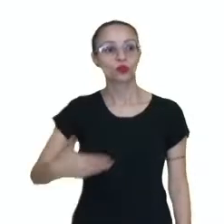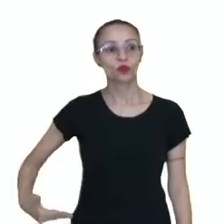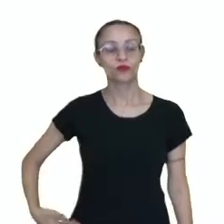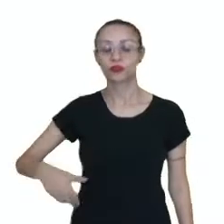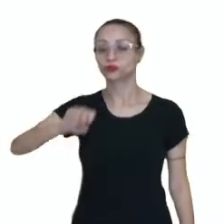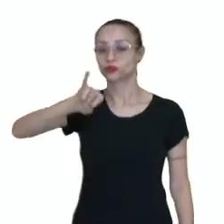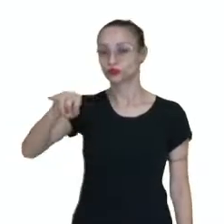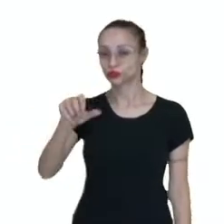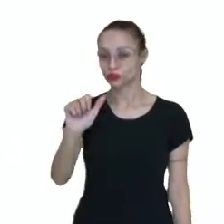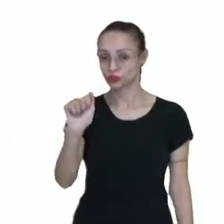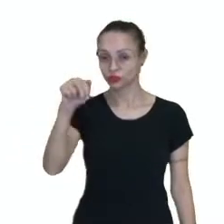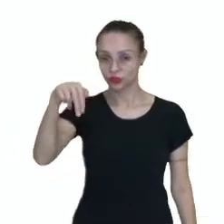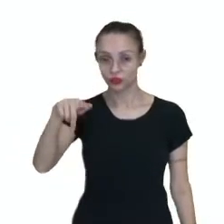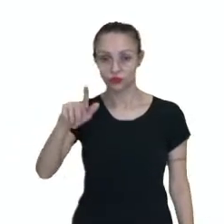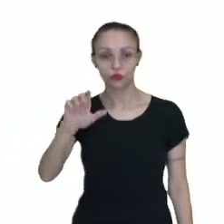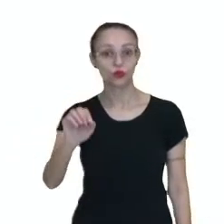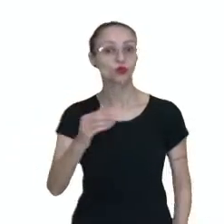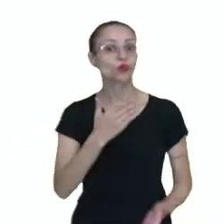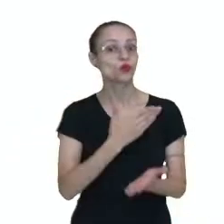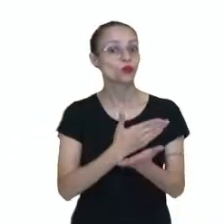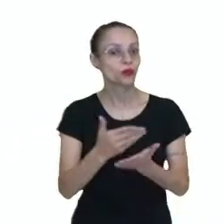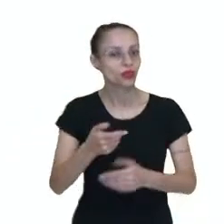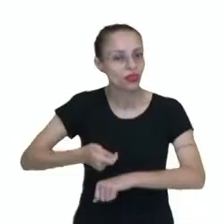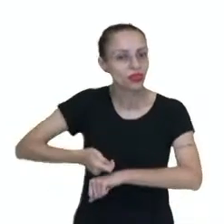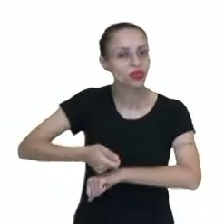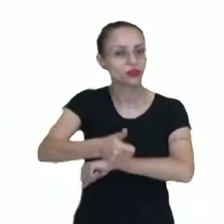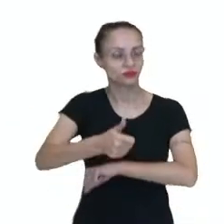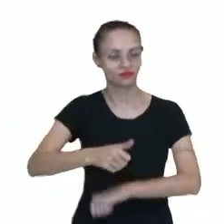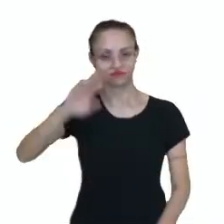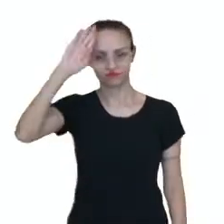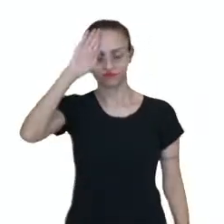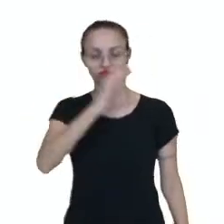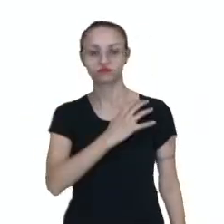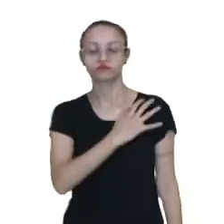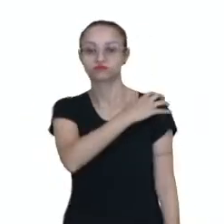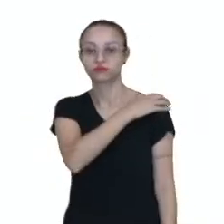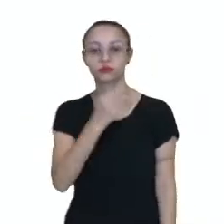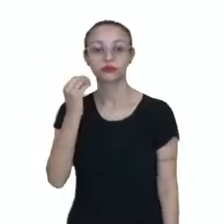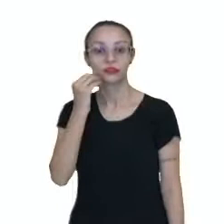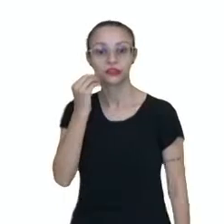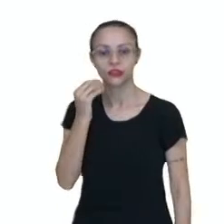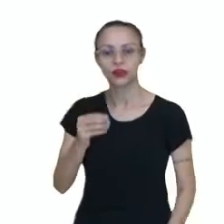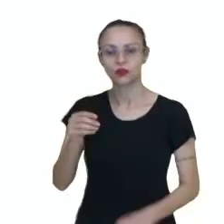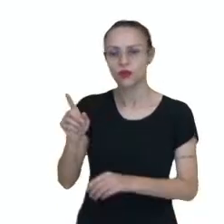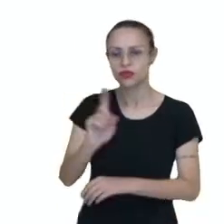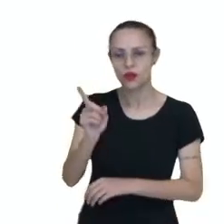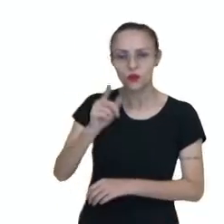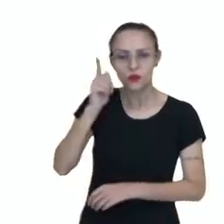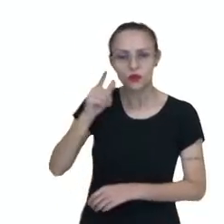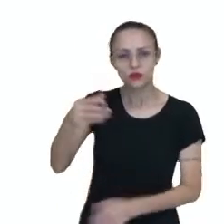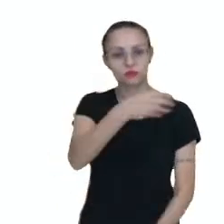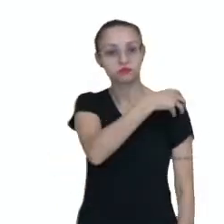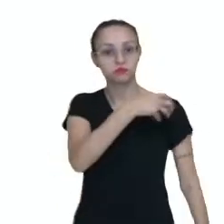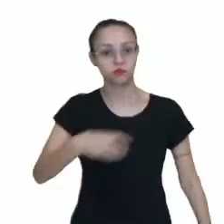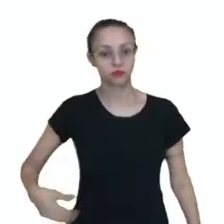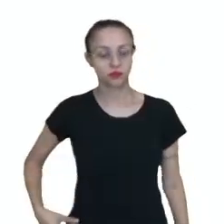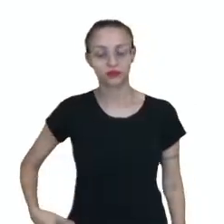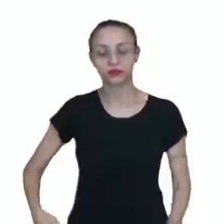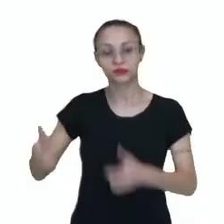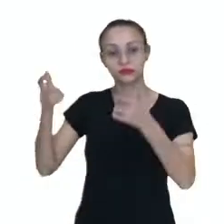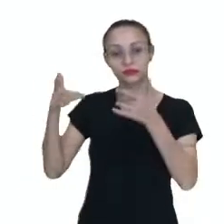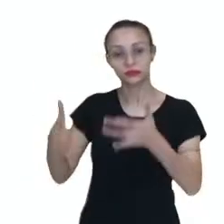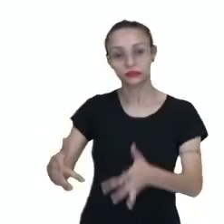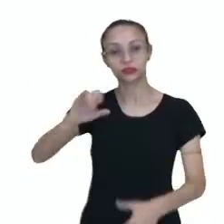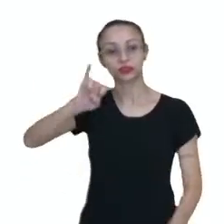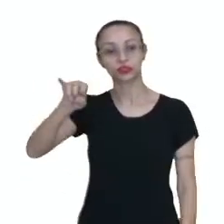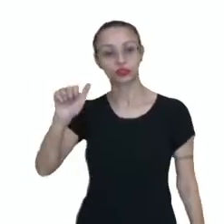já começa com uma tentativa de golpe. Civis e militares da oposição tentaram impedir sua posse depois da renúncia de Jânio Quadros. Então,